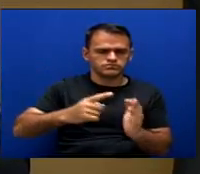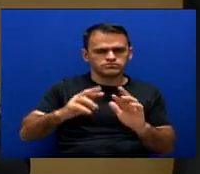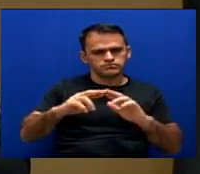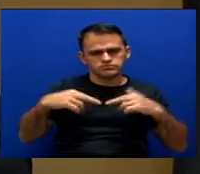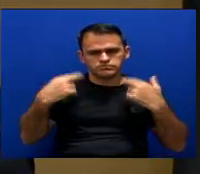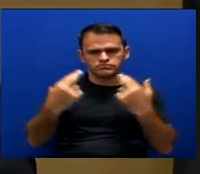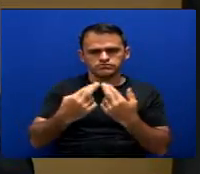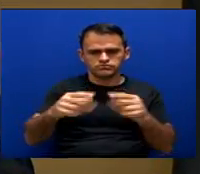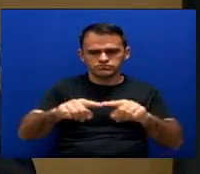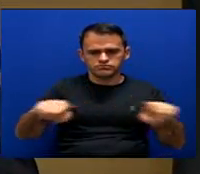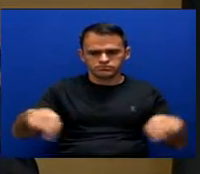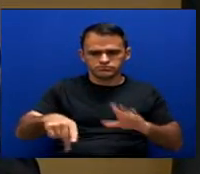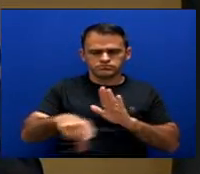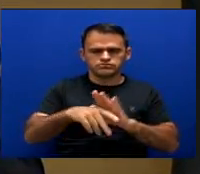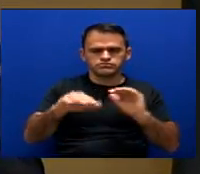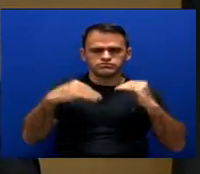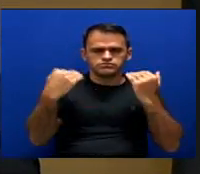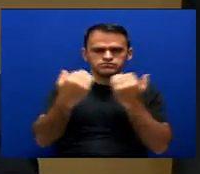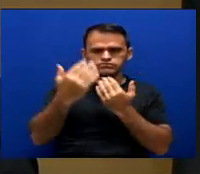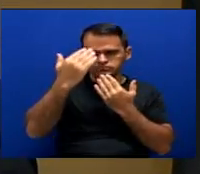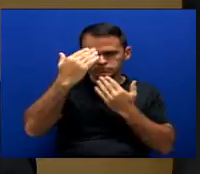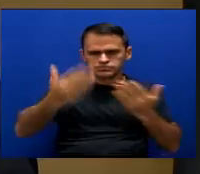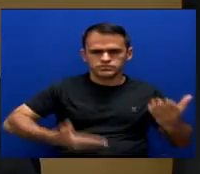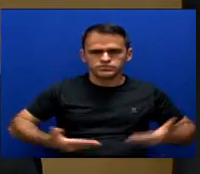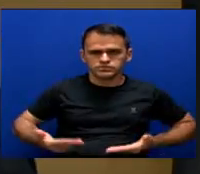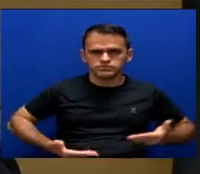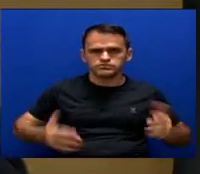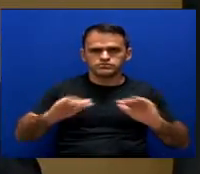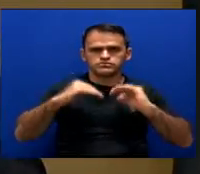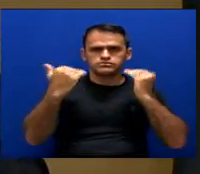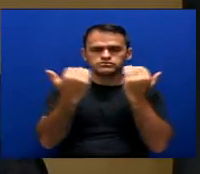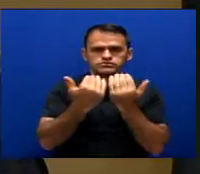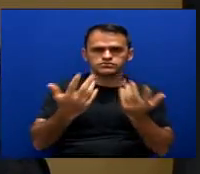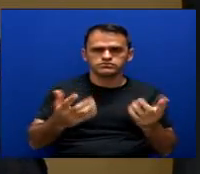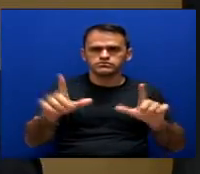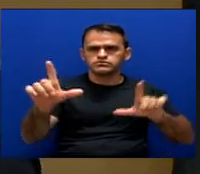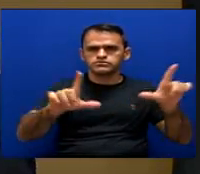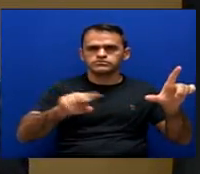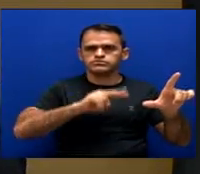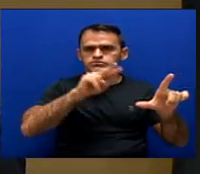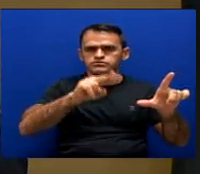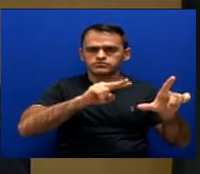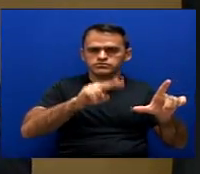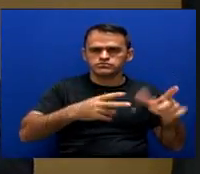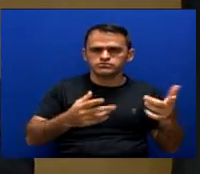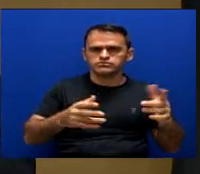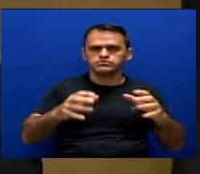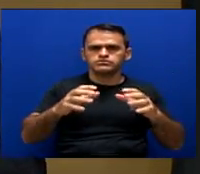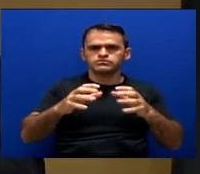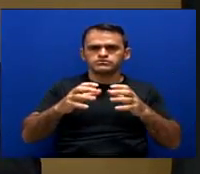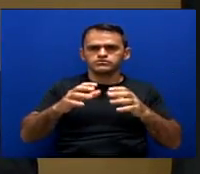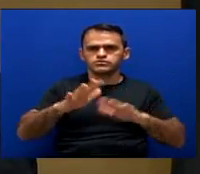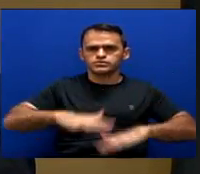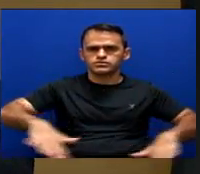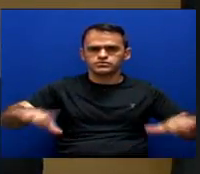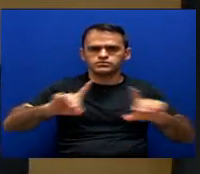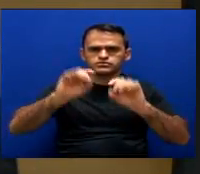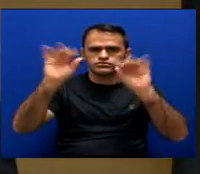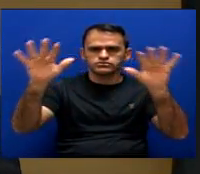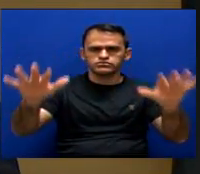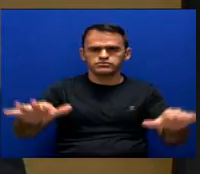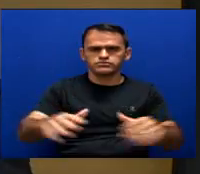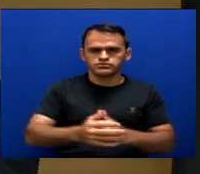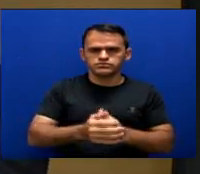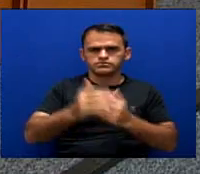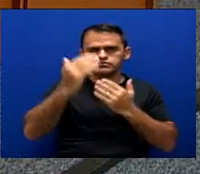na sala de reuniões e agradeço a todos todos funcionários da casa todos que assistiram pela tv câmara assessoria e que deus abençoe a cidade sorocaba